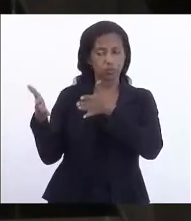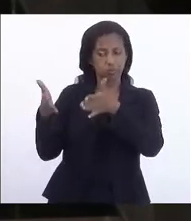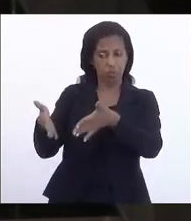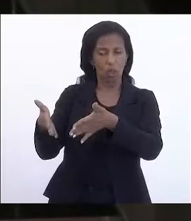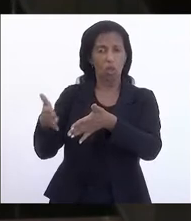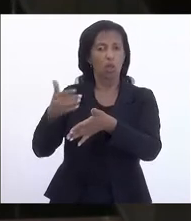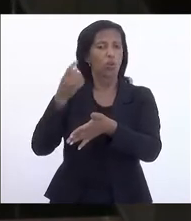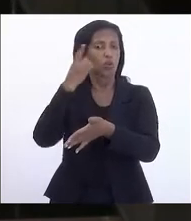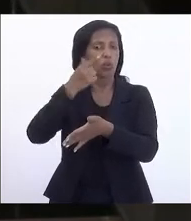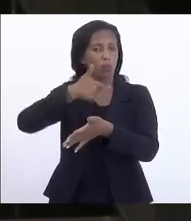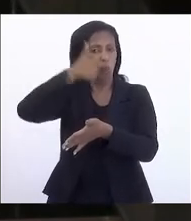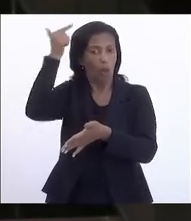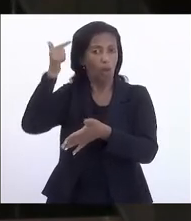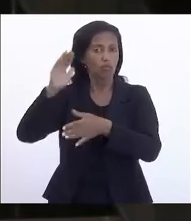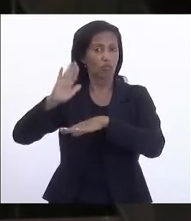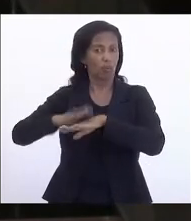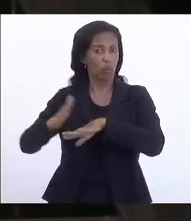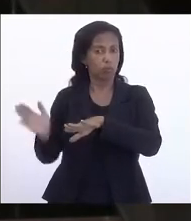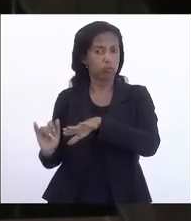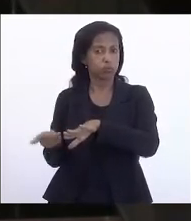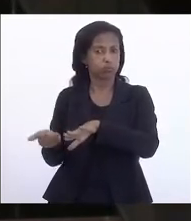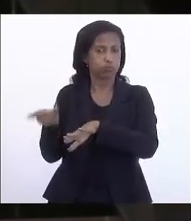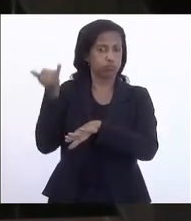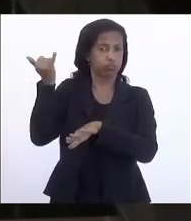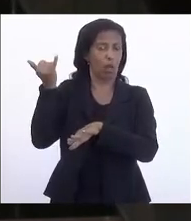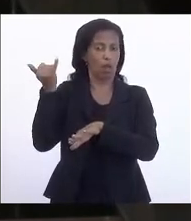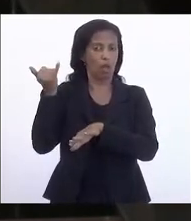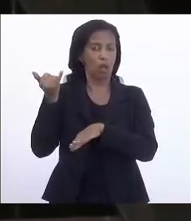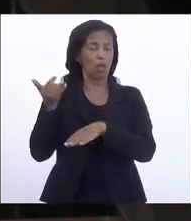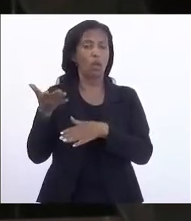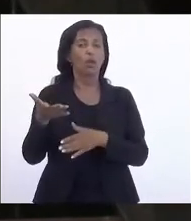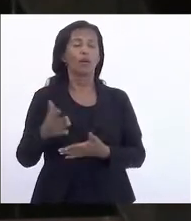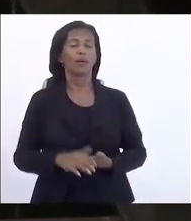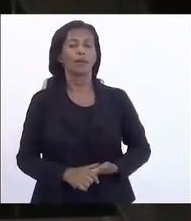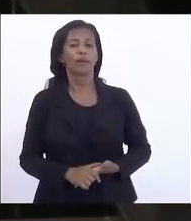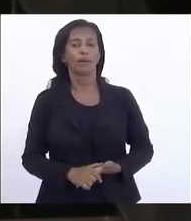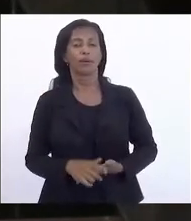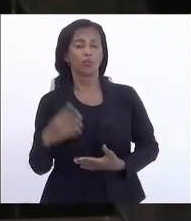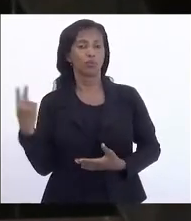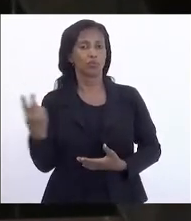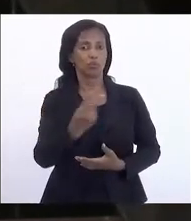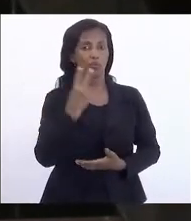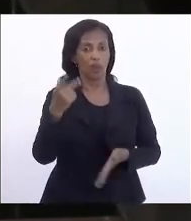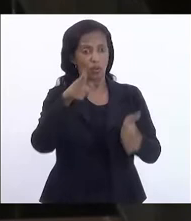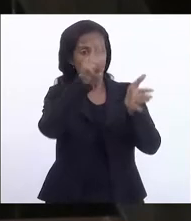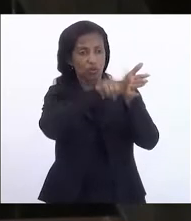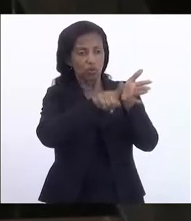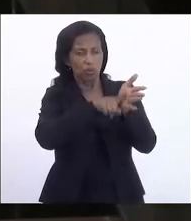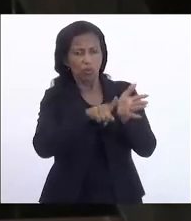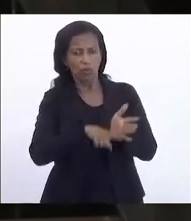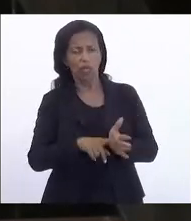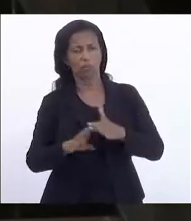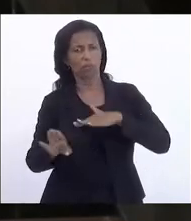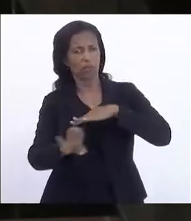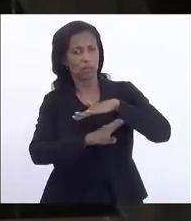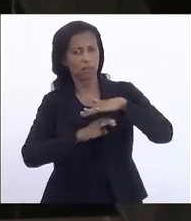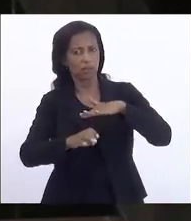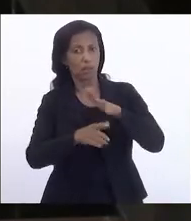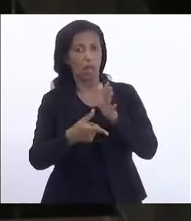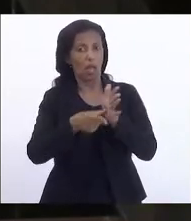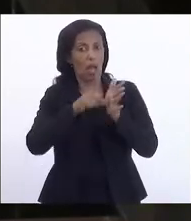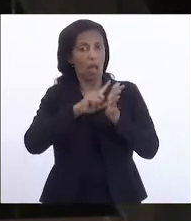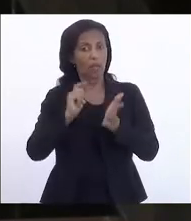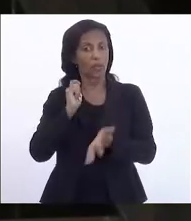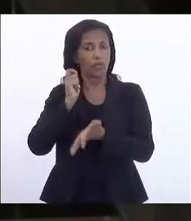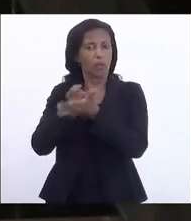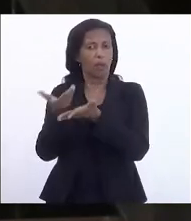mencionou, que é um percentual altíssimo, uma questão muito importante é o seguinte, os valores abatidos pelas concessionárias antes de pagar